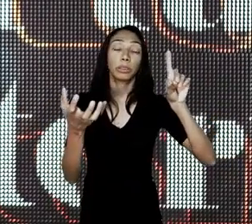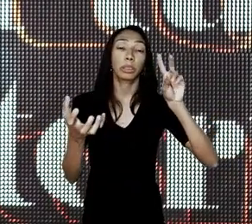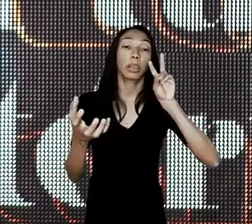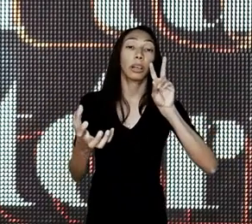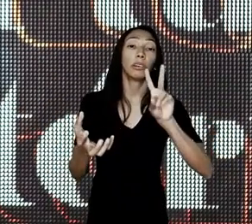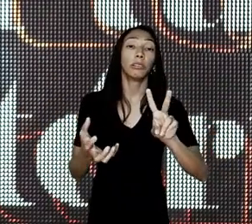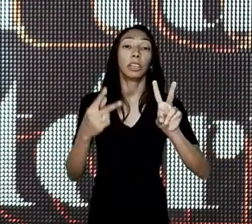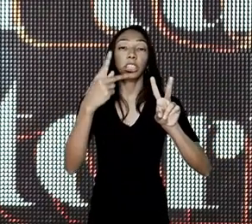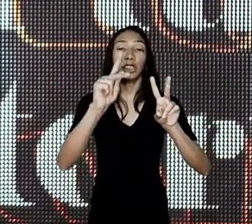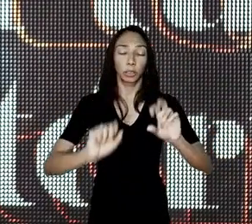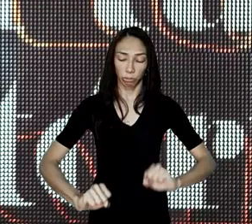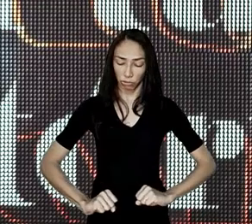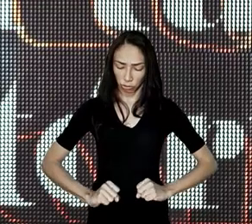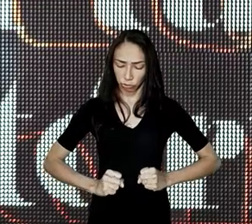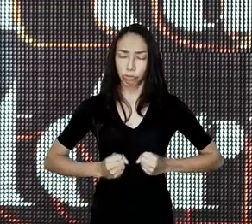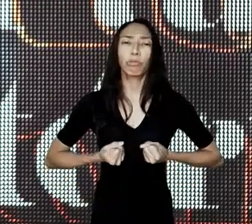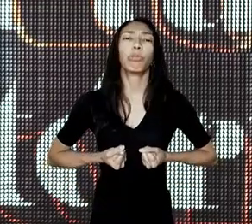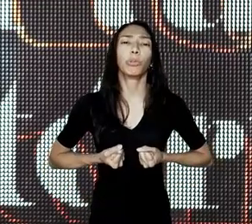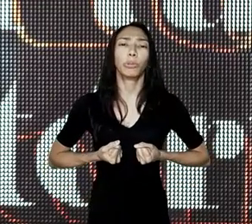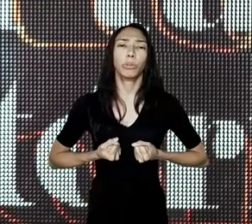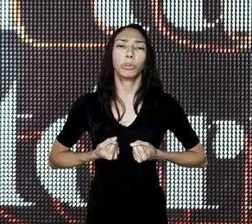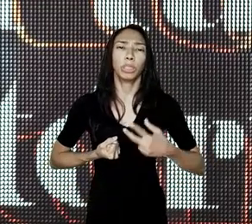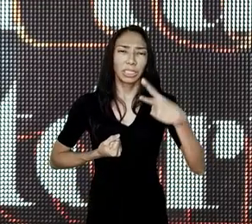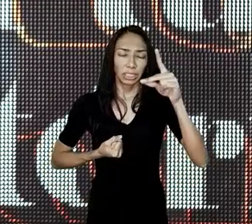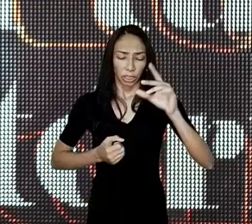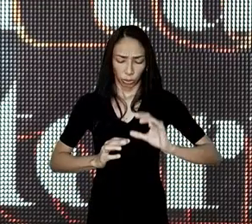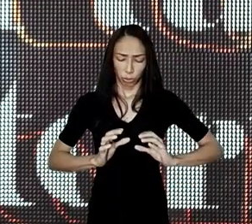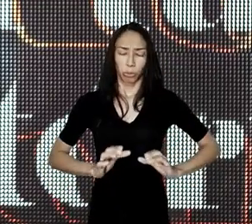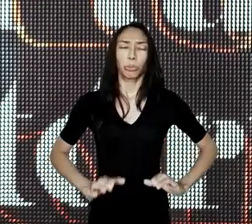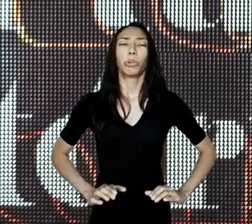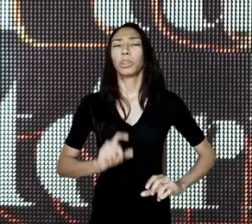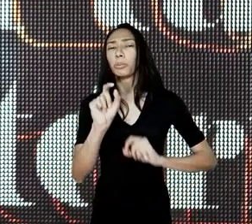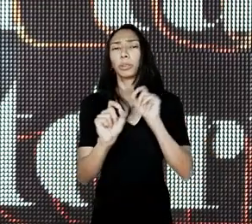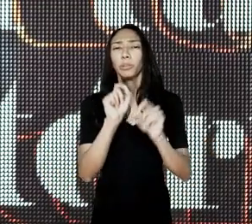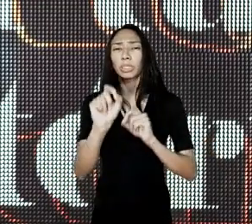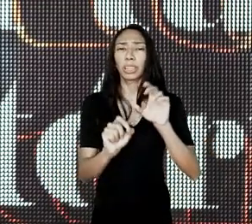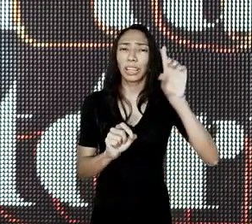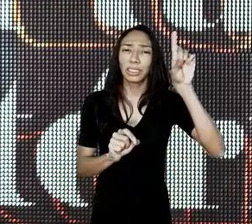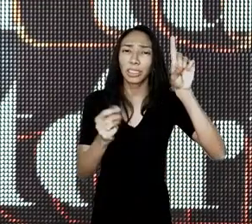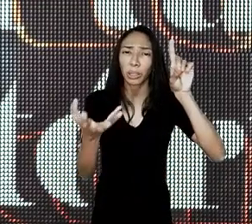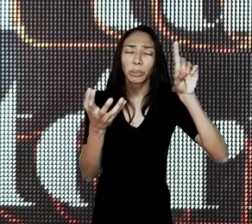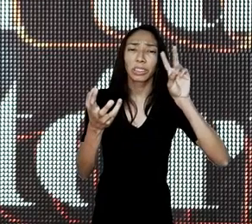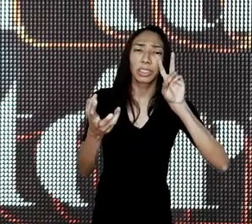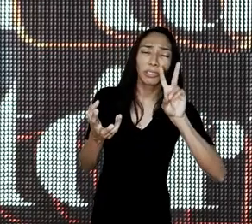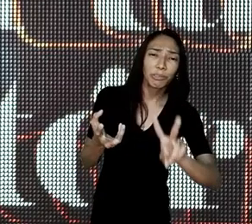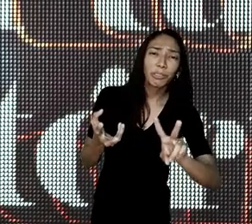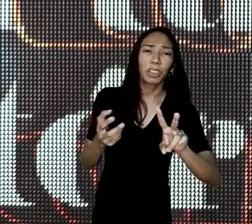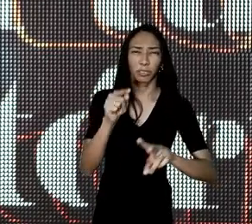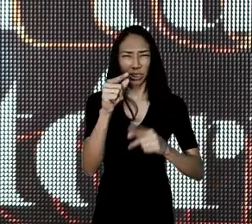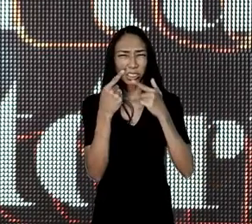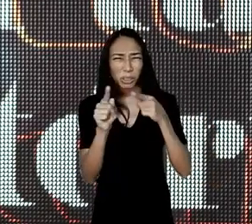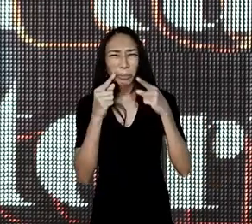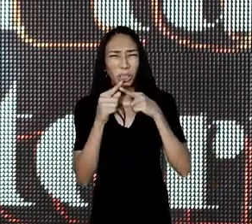tem sido a tua atitude no meio da crise? Qual tem sido a tua atitude enquanto você espera Deus te dar essa resposta? Você tem